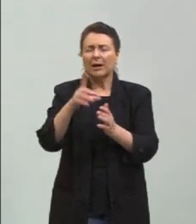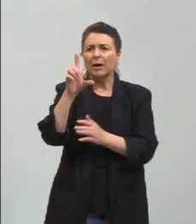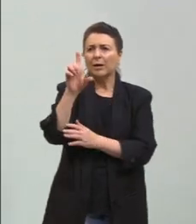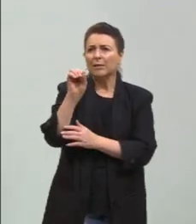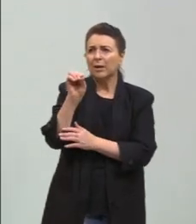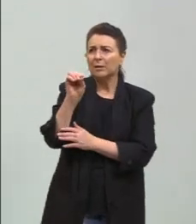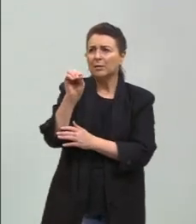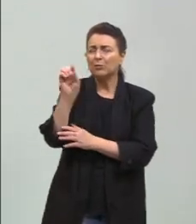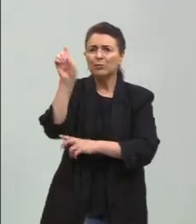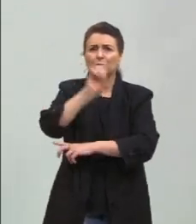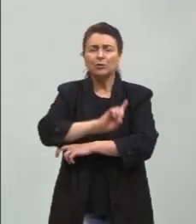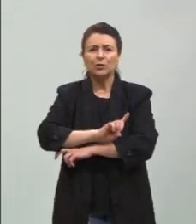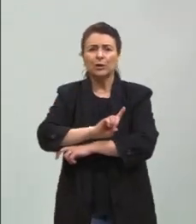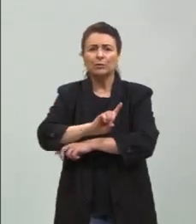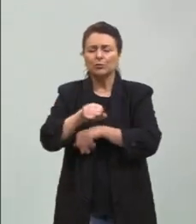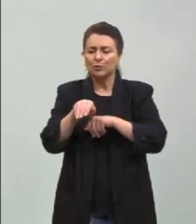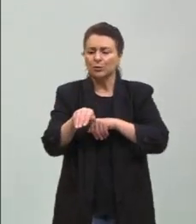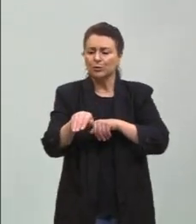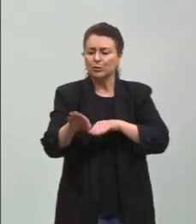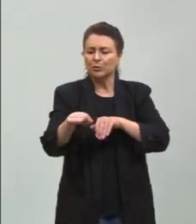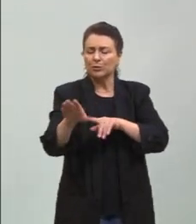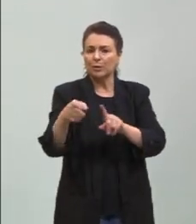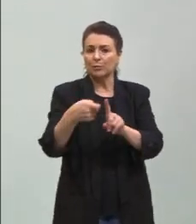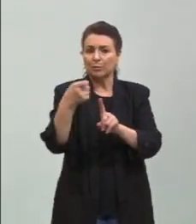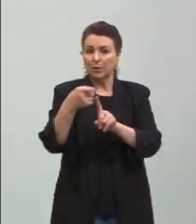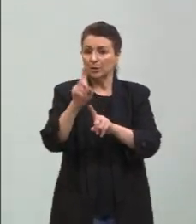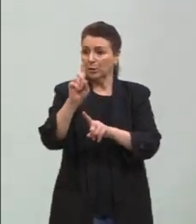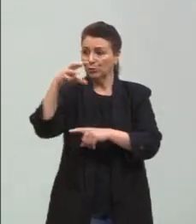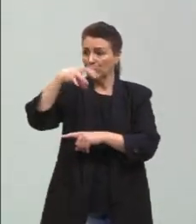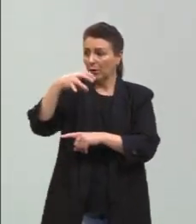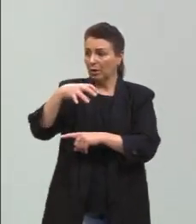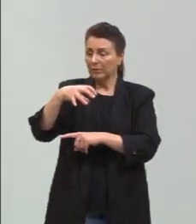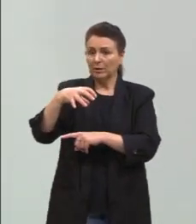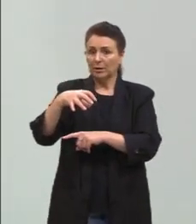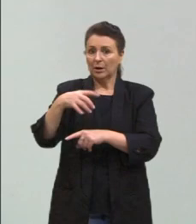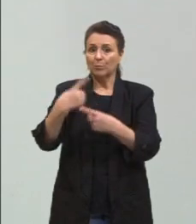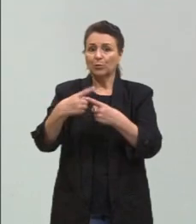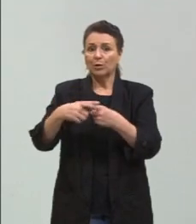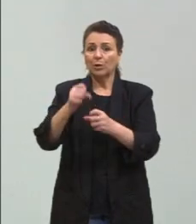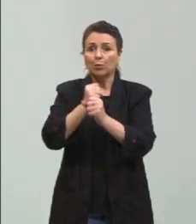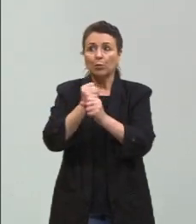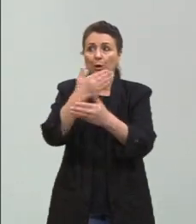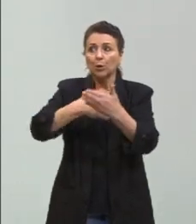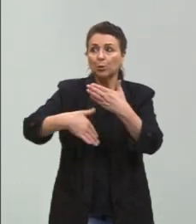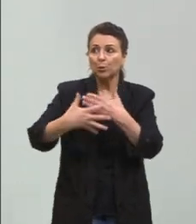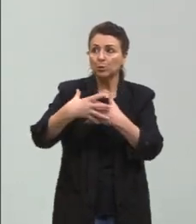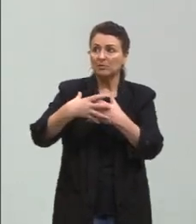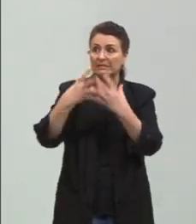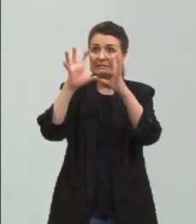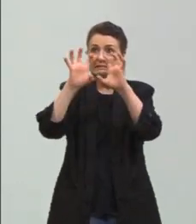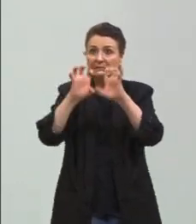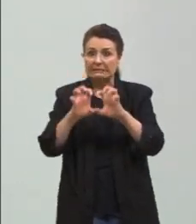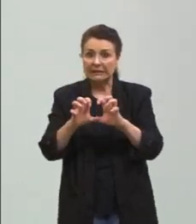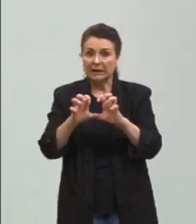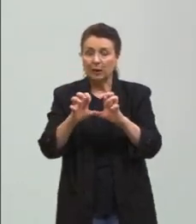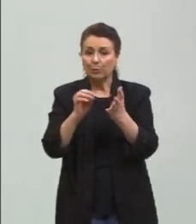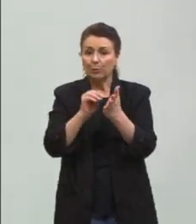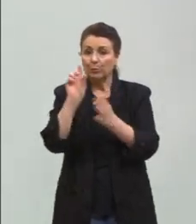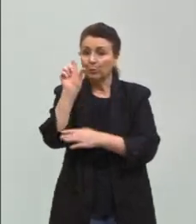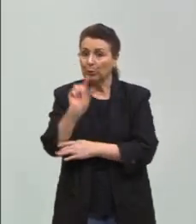Setembro não chover então não chove mais o ano inteiro então ele tinha uma percepção essa essa pessoa né esse